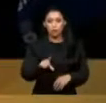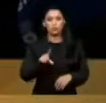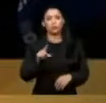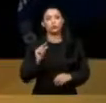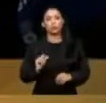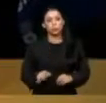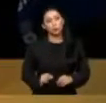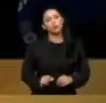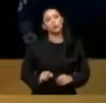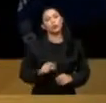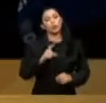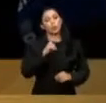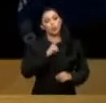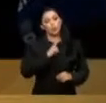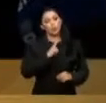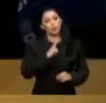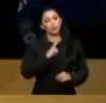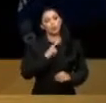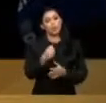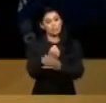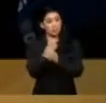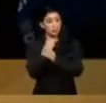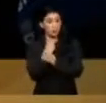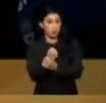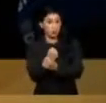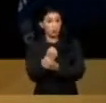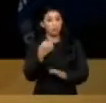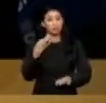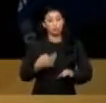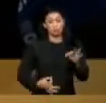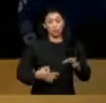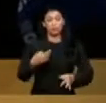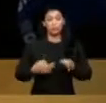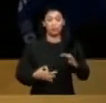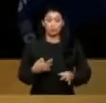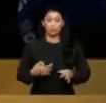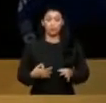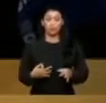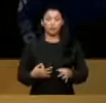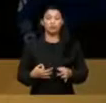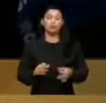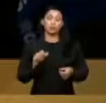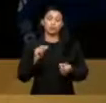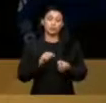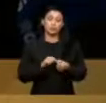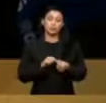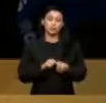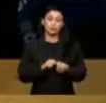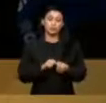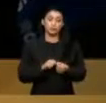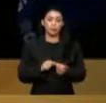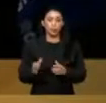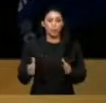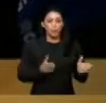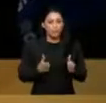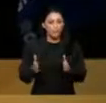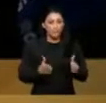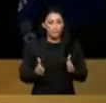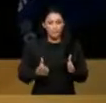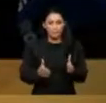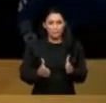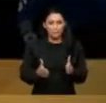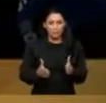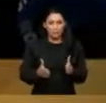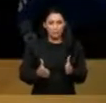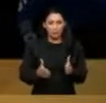por, excepcionando a segurança jurídica, estabelecer a imprescritibilidade para o crime de